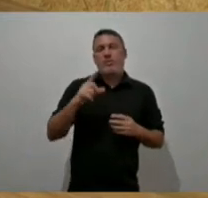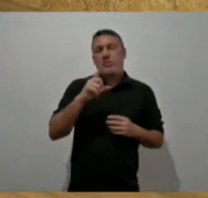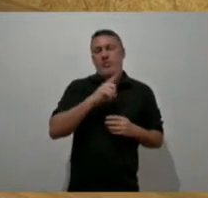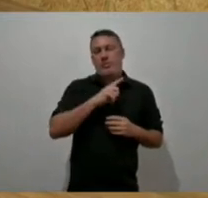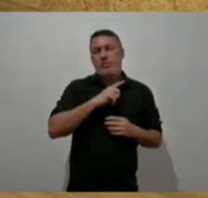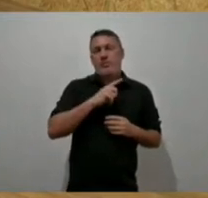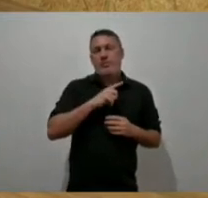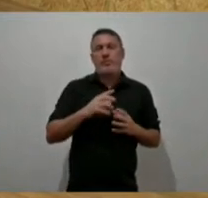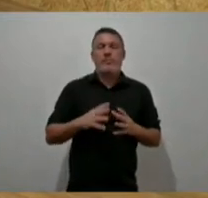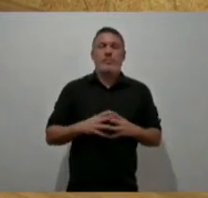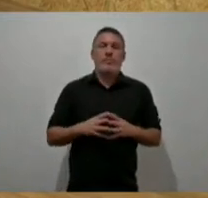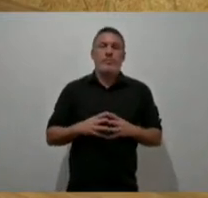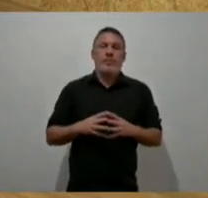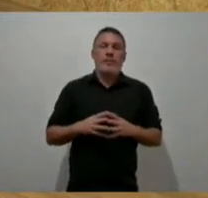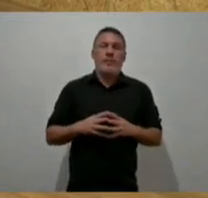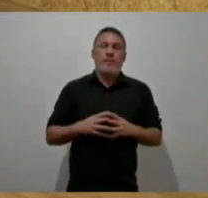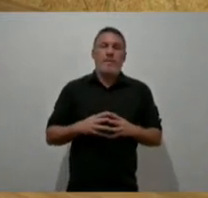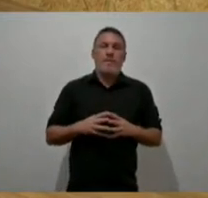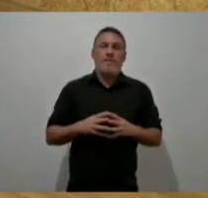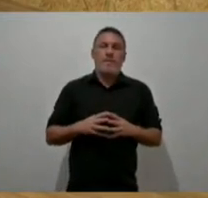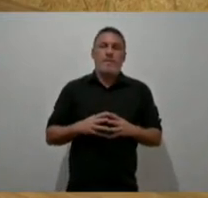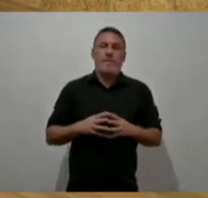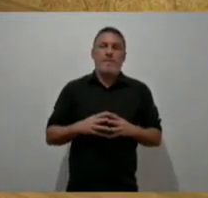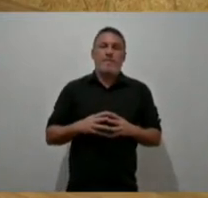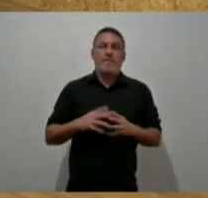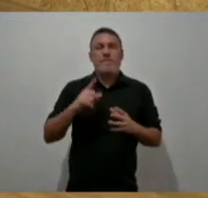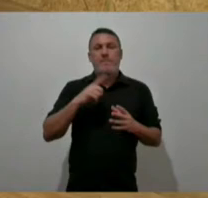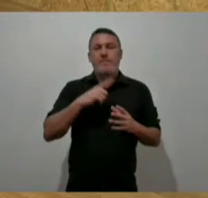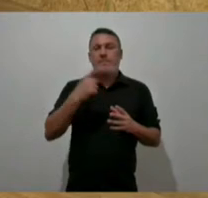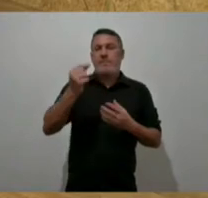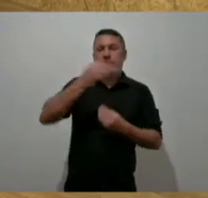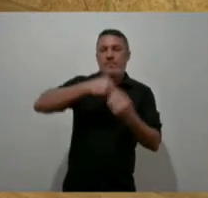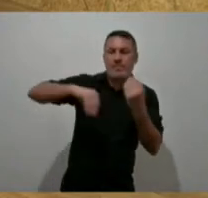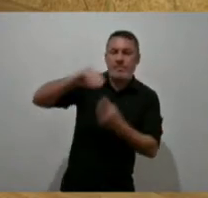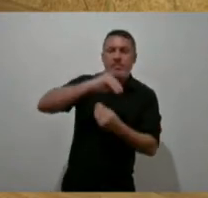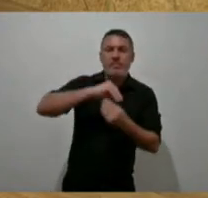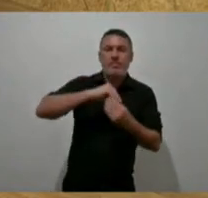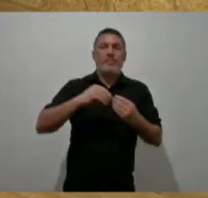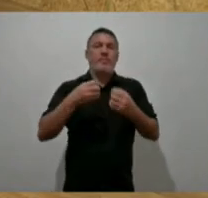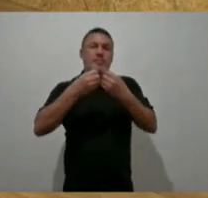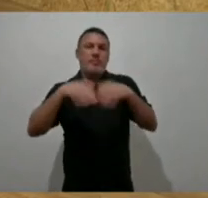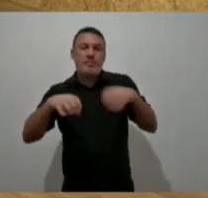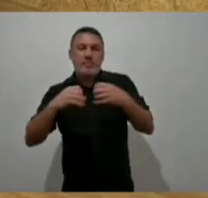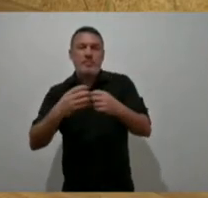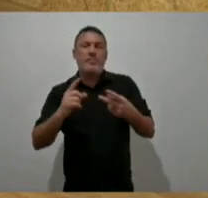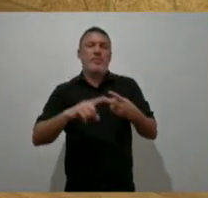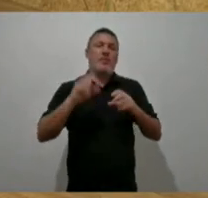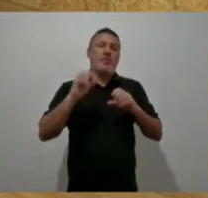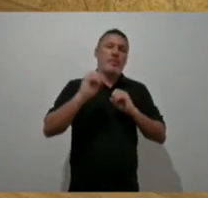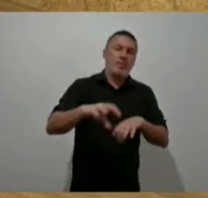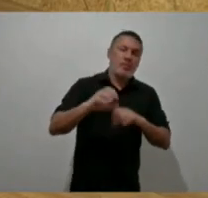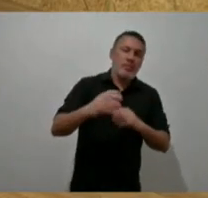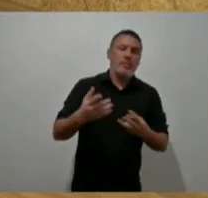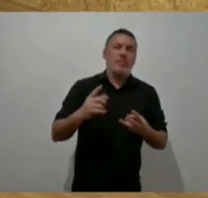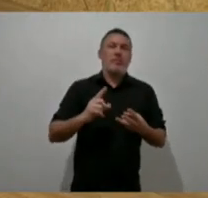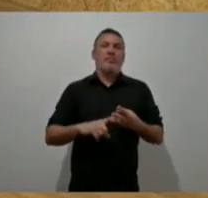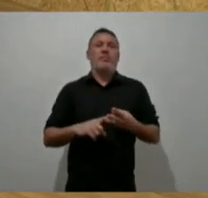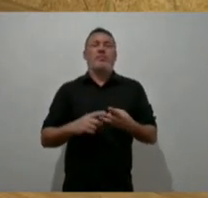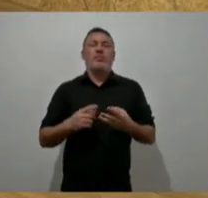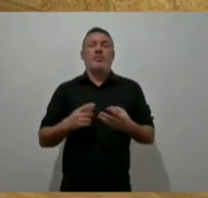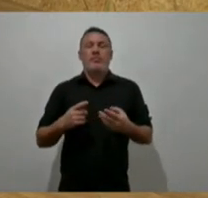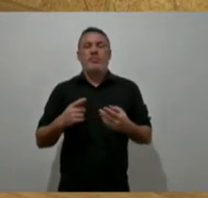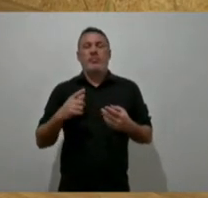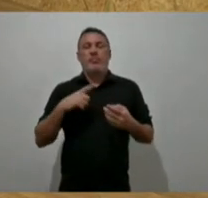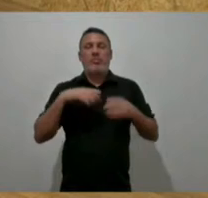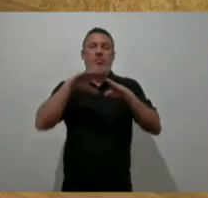de desigualdade de renda, desigualdade de educação, né? A gente ouve pouco